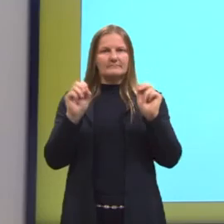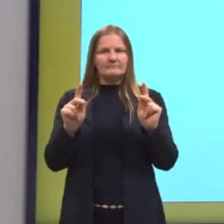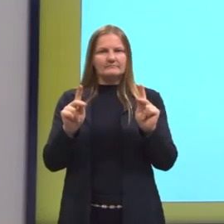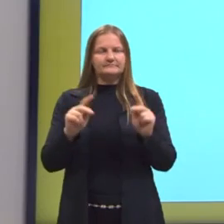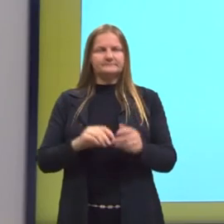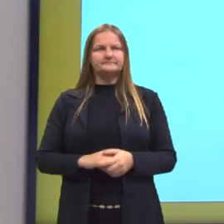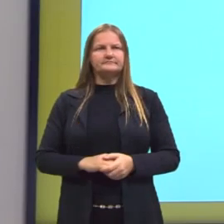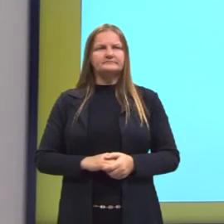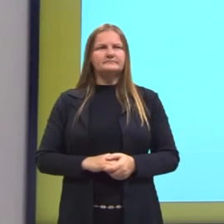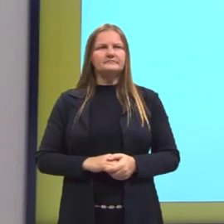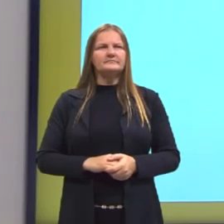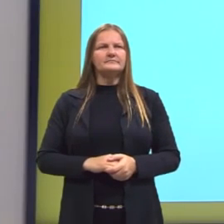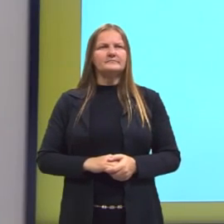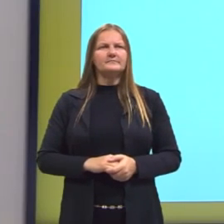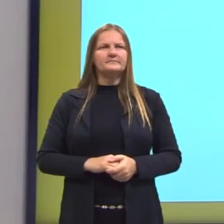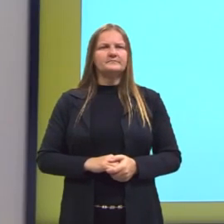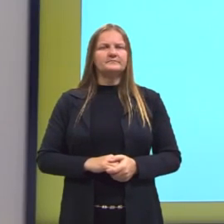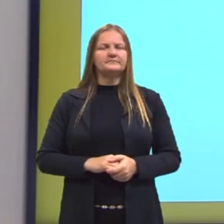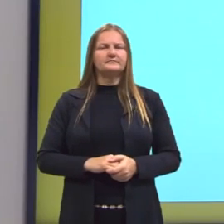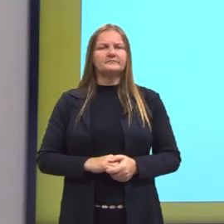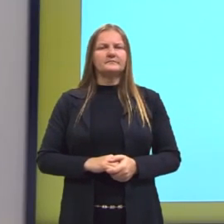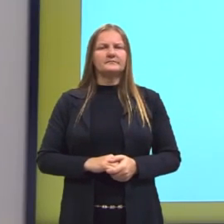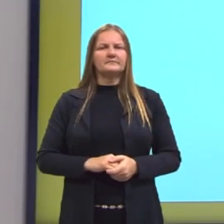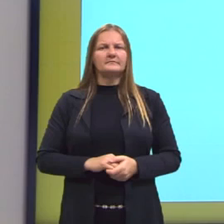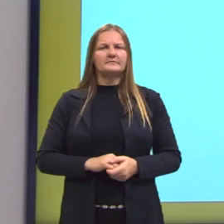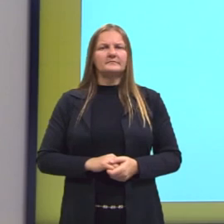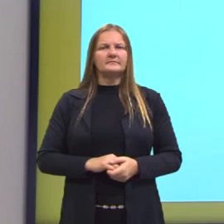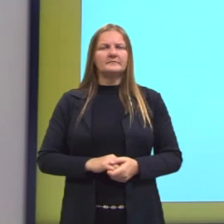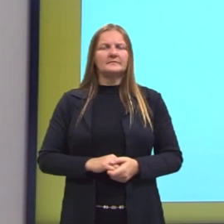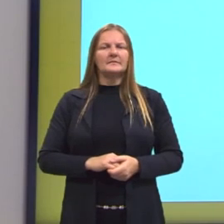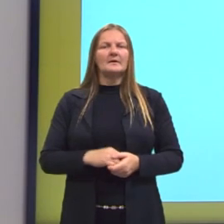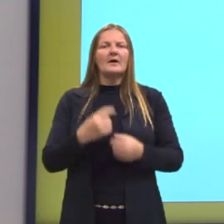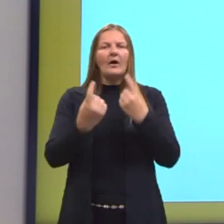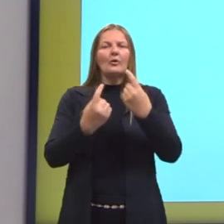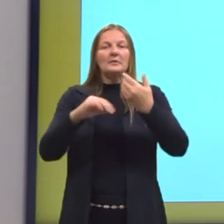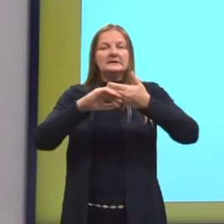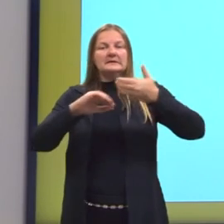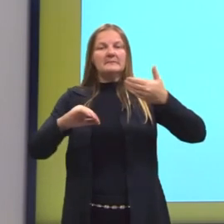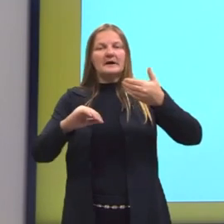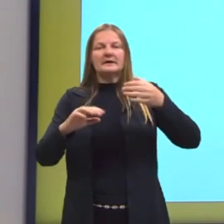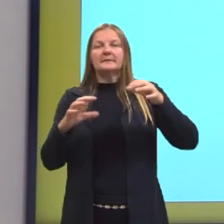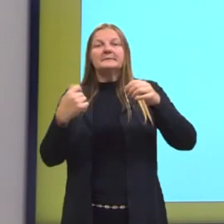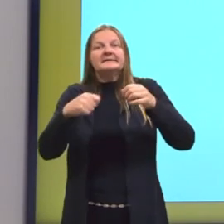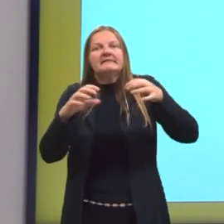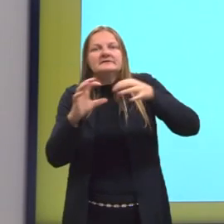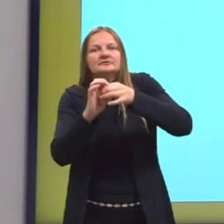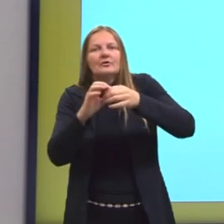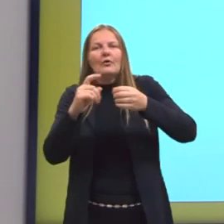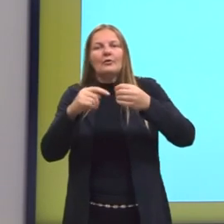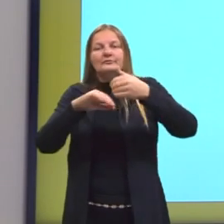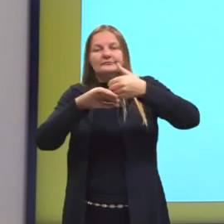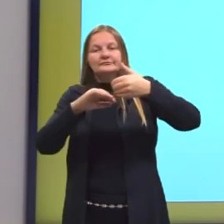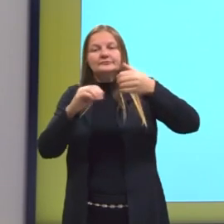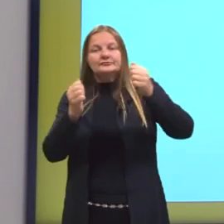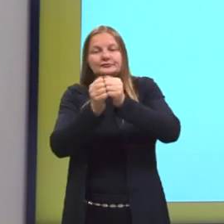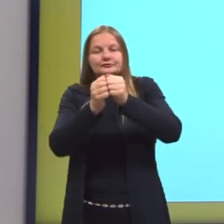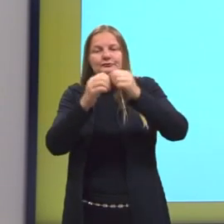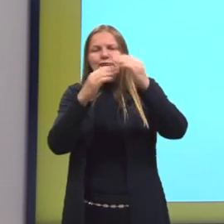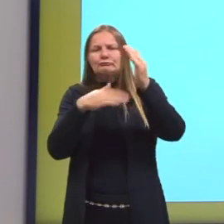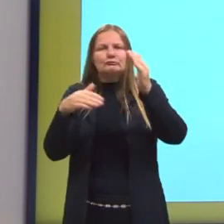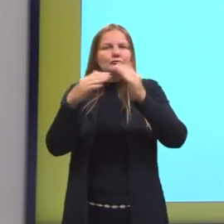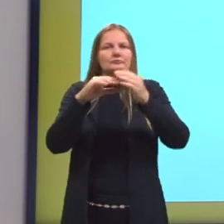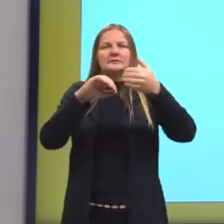então numa eu separo o que eu não devia separar e na outra eu junto tudo